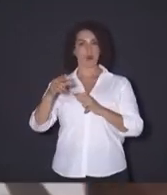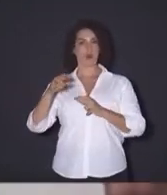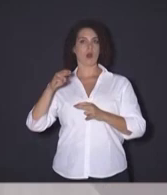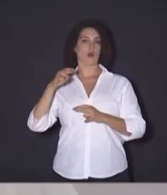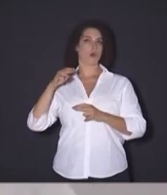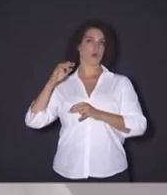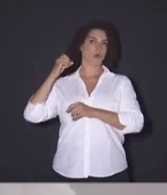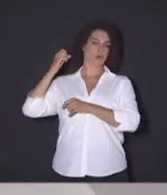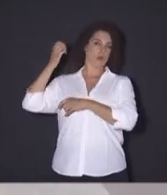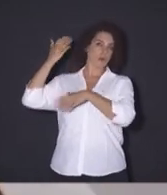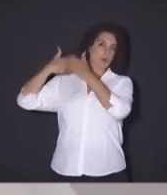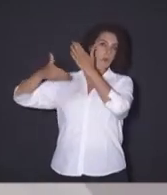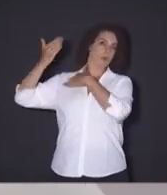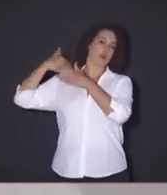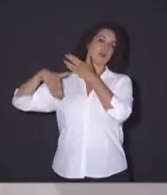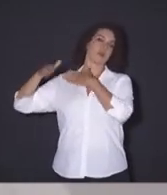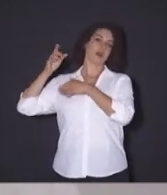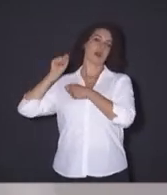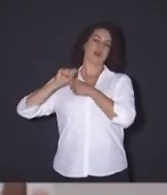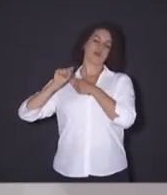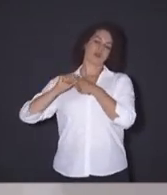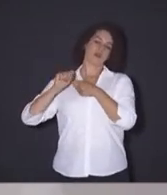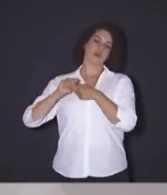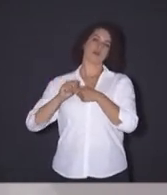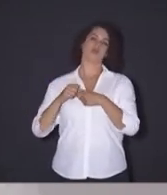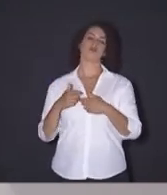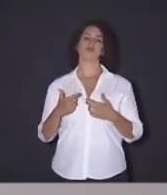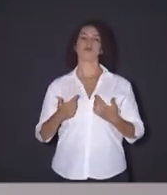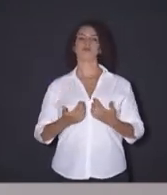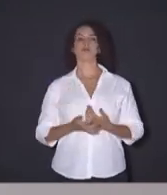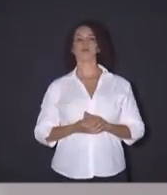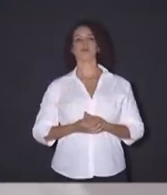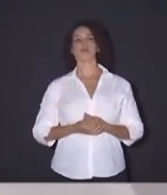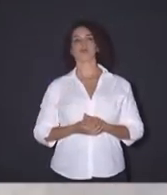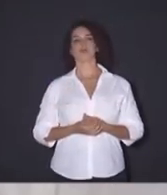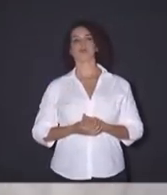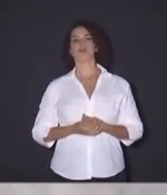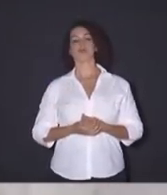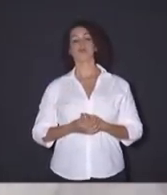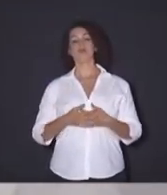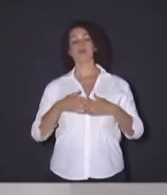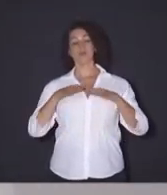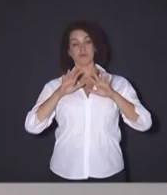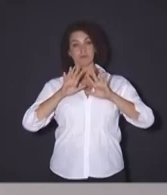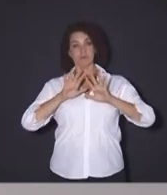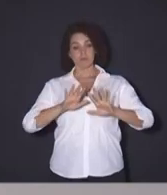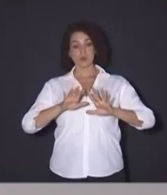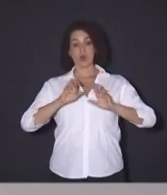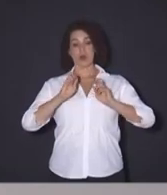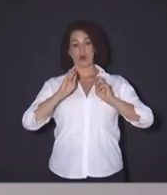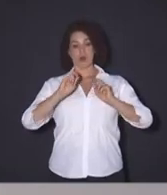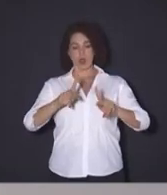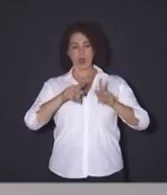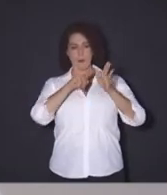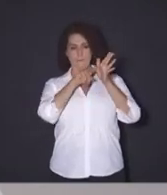séculos né e sendo construídas na era moderna feito esse processo de mapeamento que pode ser